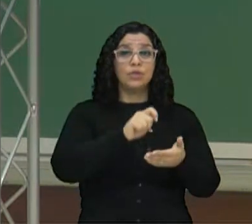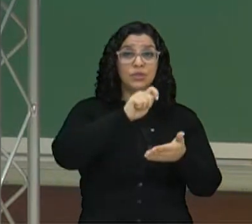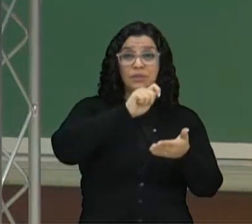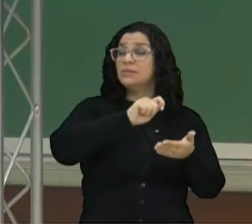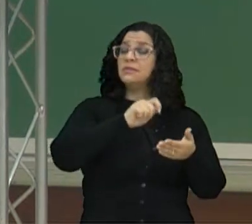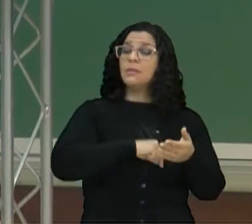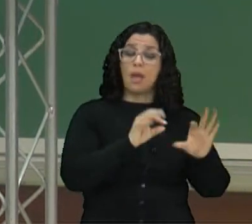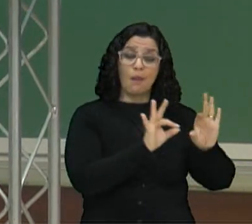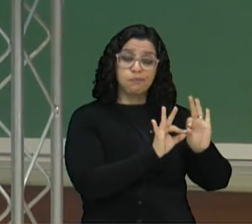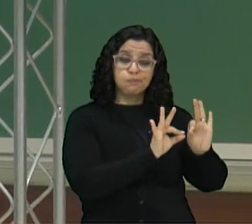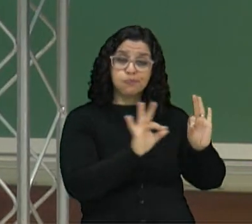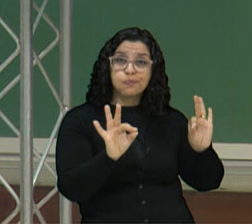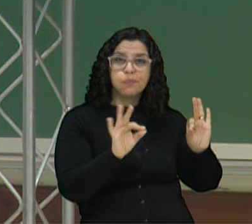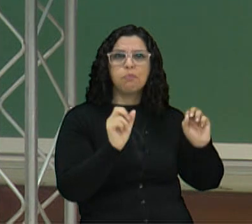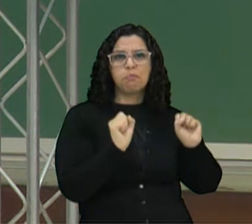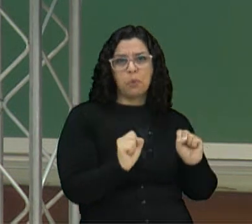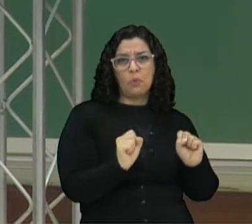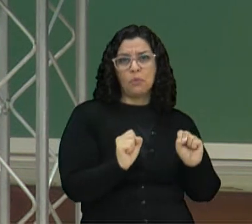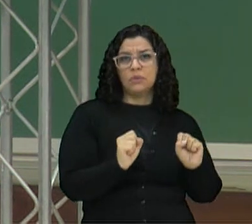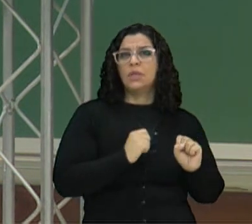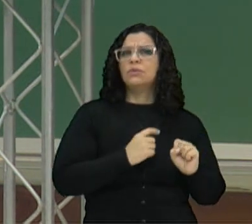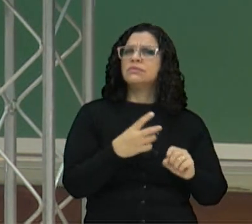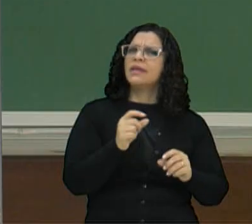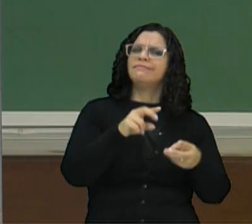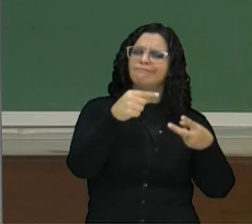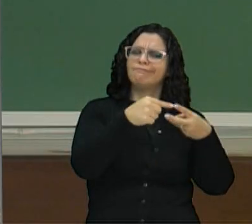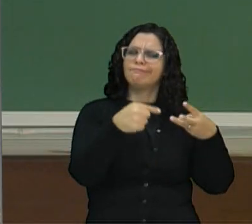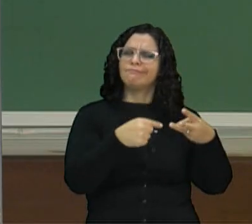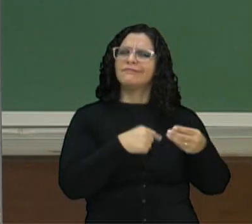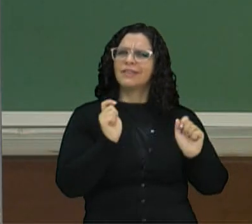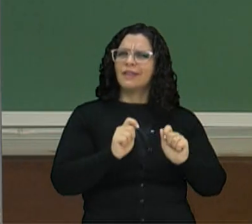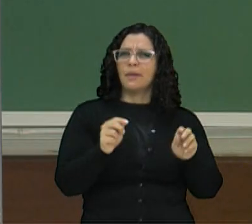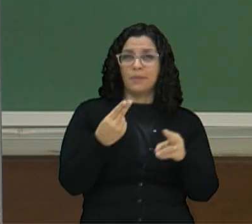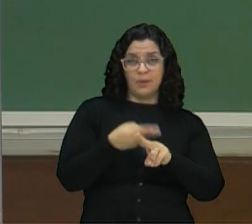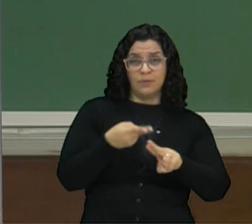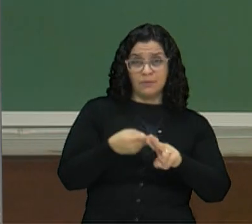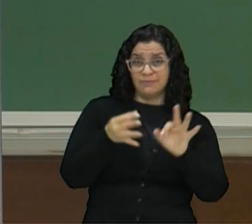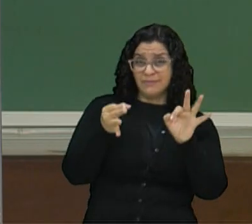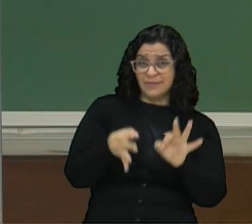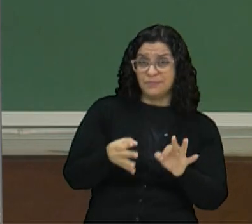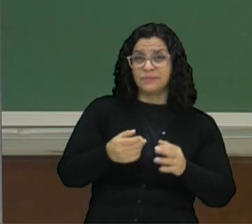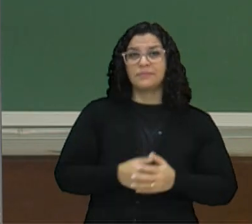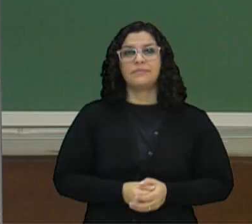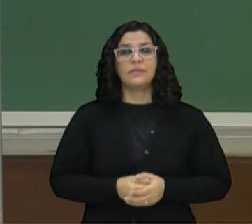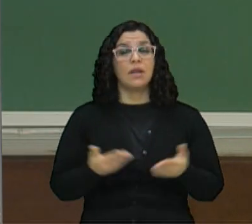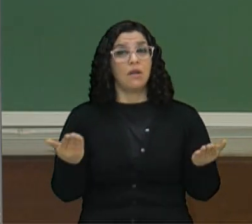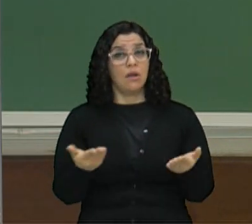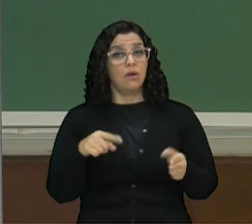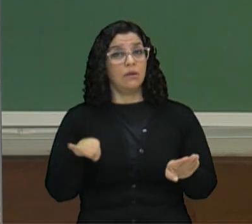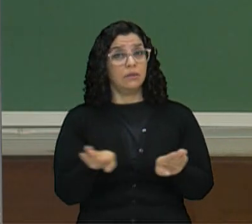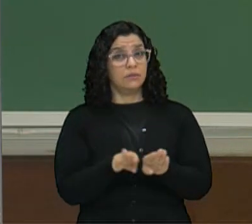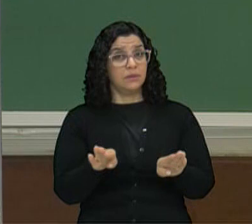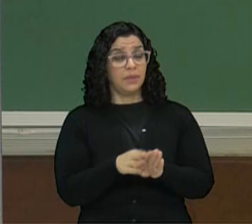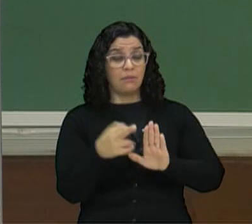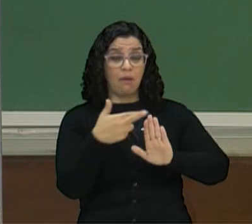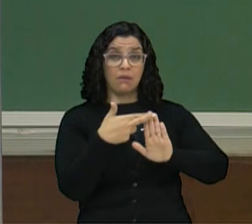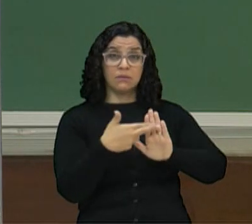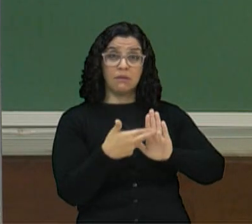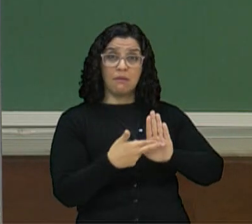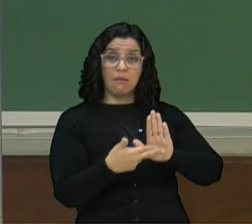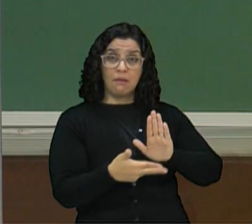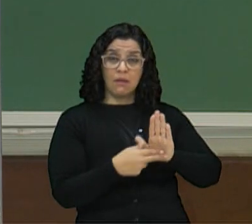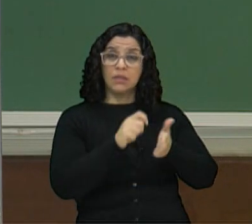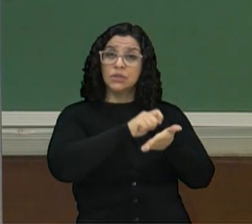mão fazemos ele de maneira sublinhada. Certo, pessoal? Então, essas são as nossas normas